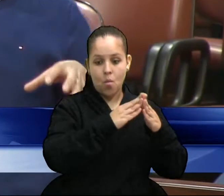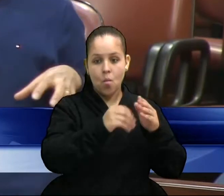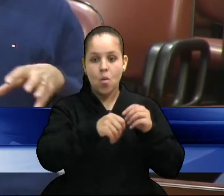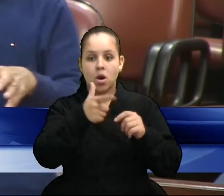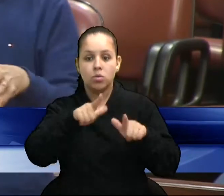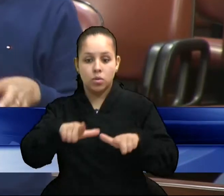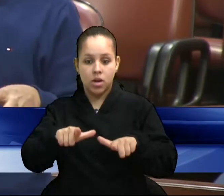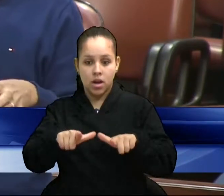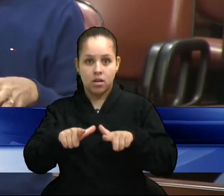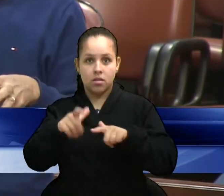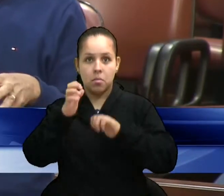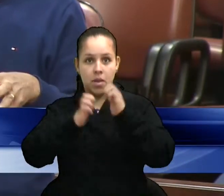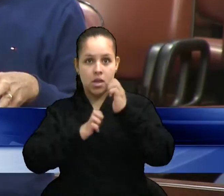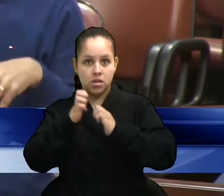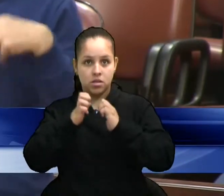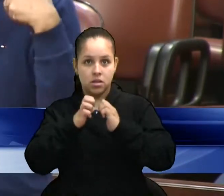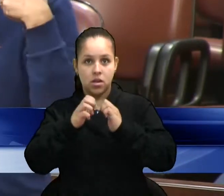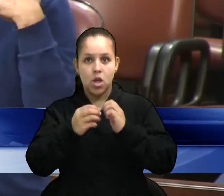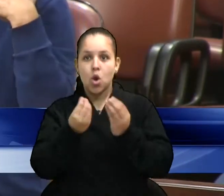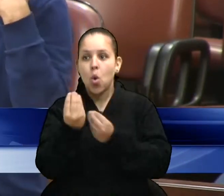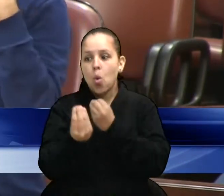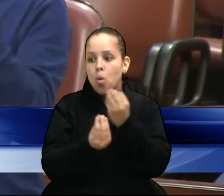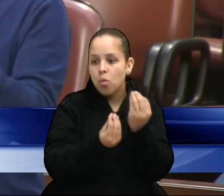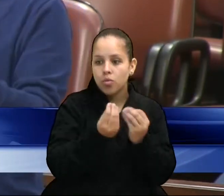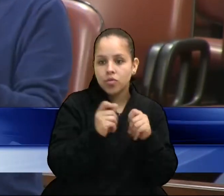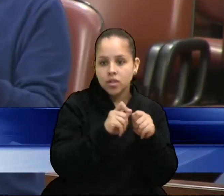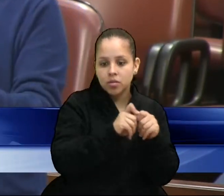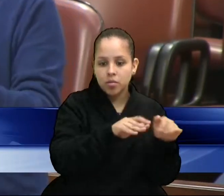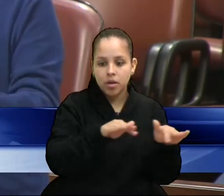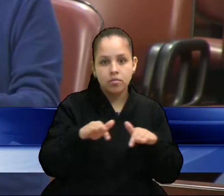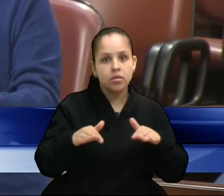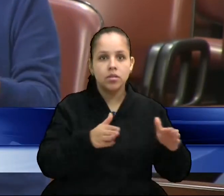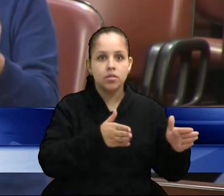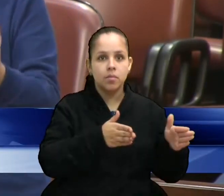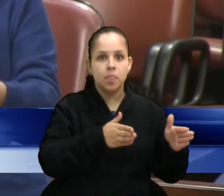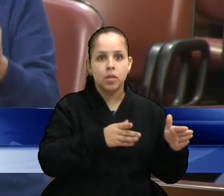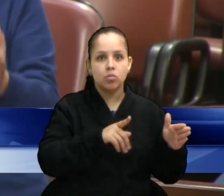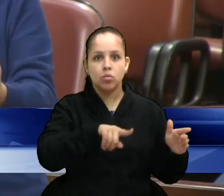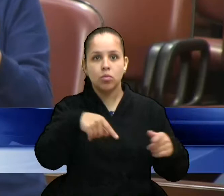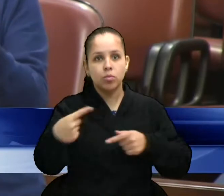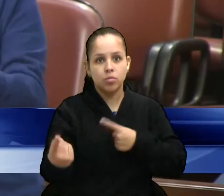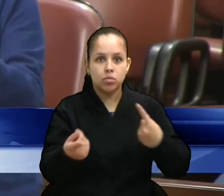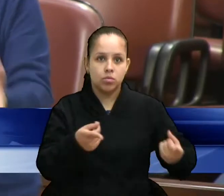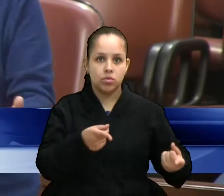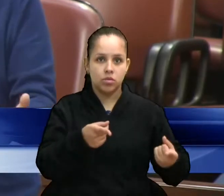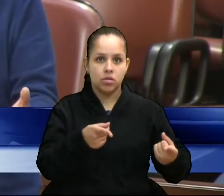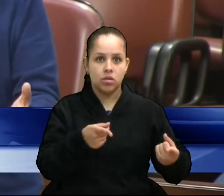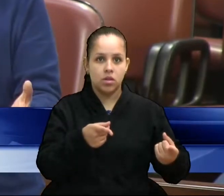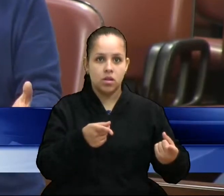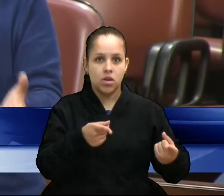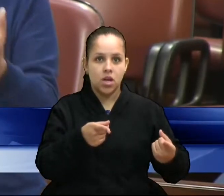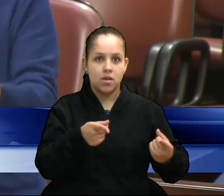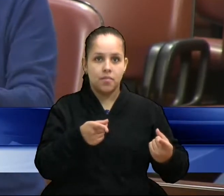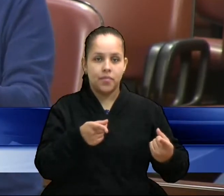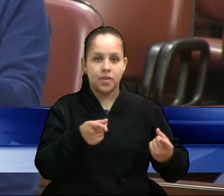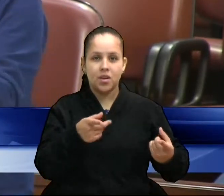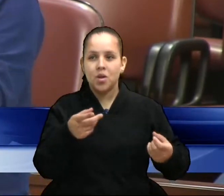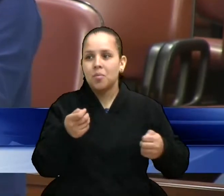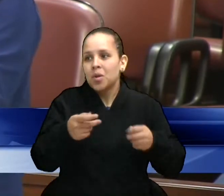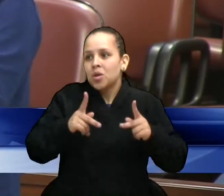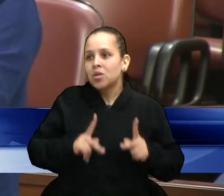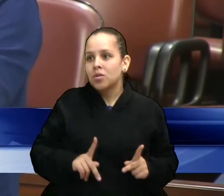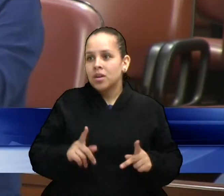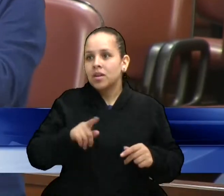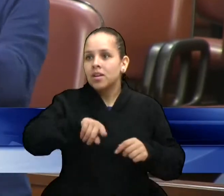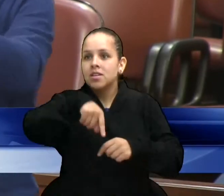posso me locomover. E nós estamos falando o que então? Do direito das pessoas de irem e virem. Nós estamos falando